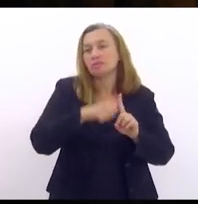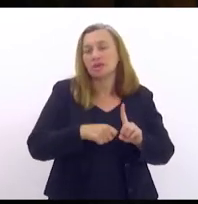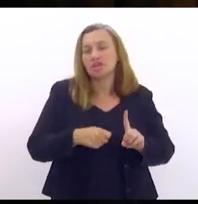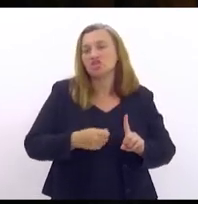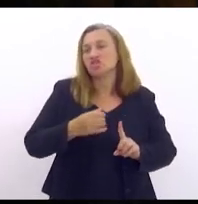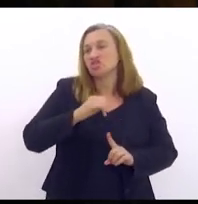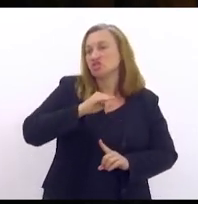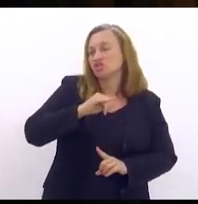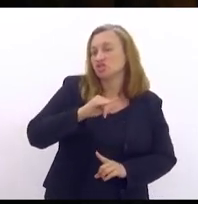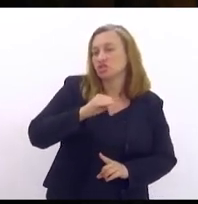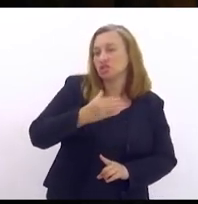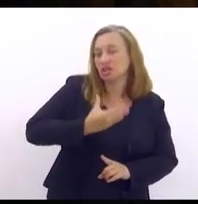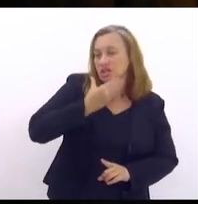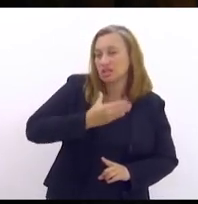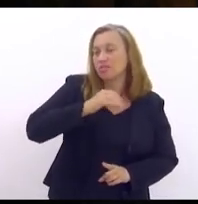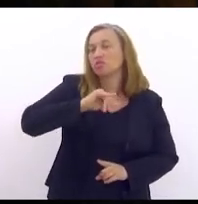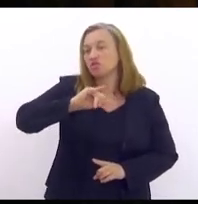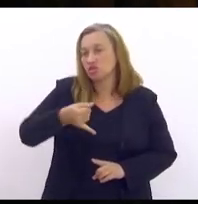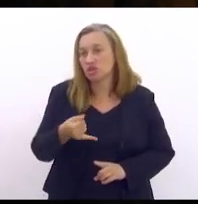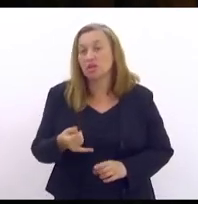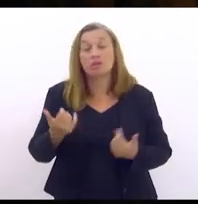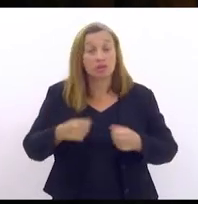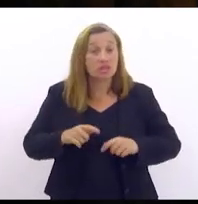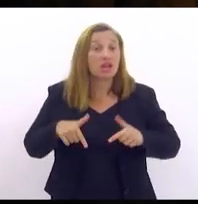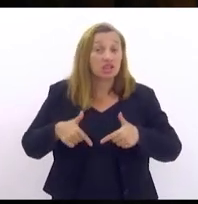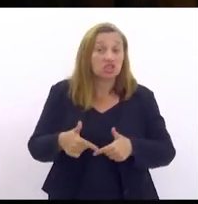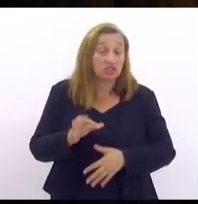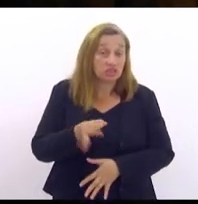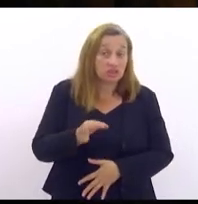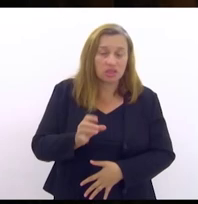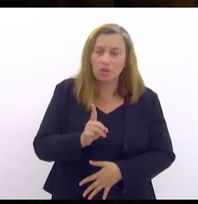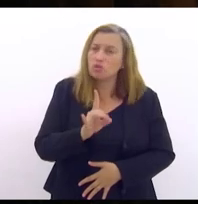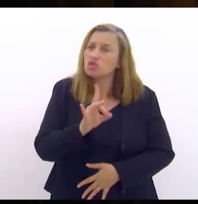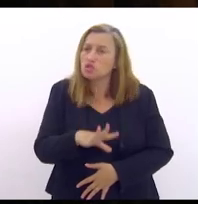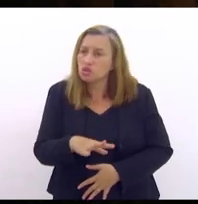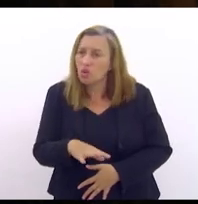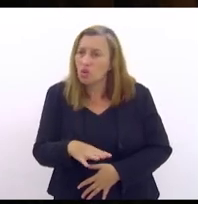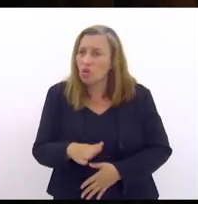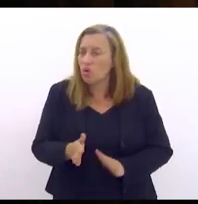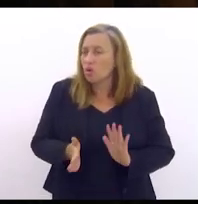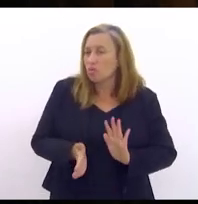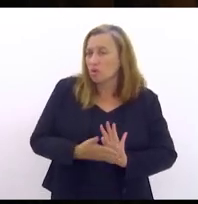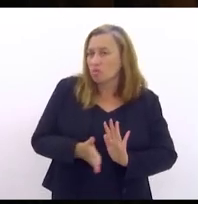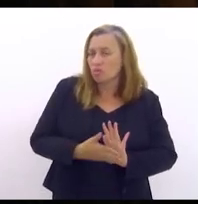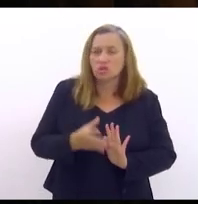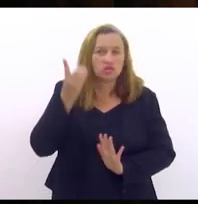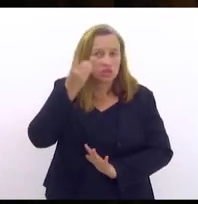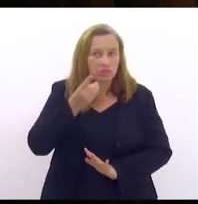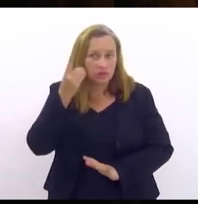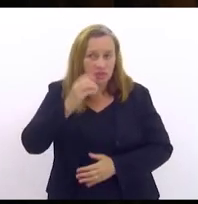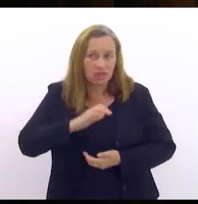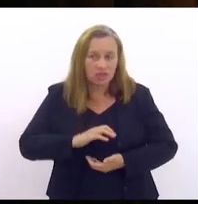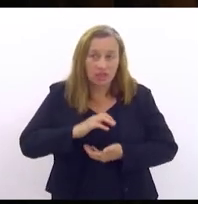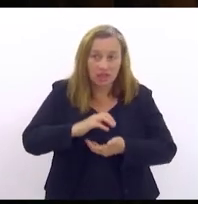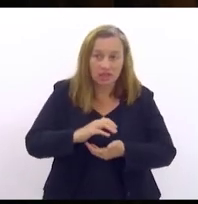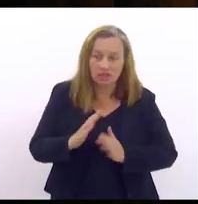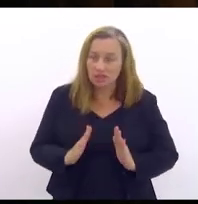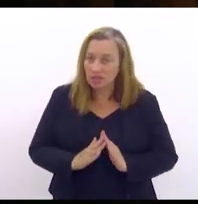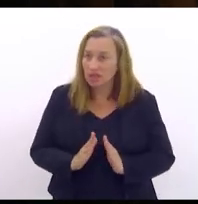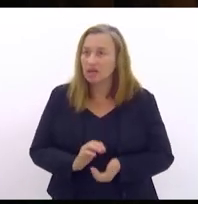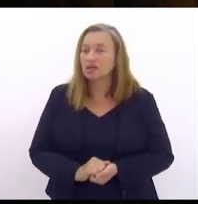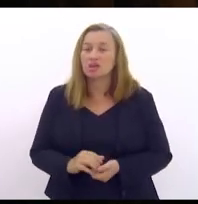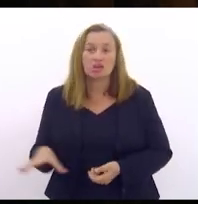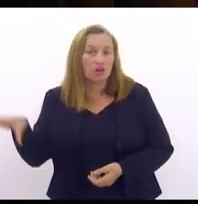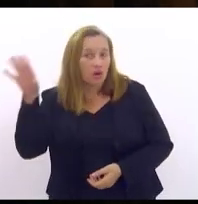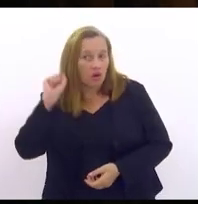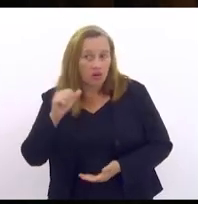de fevereiro, e algo tem que ser feito de concreto. Mas não é só, como propôs o deputado decano dessa casa, de